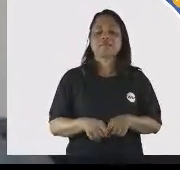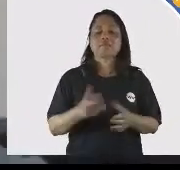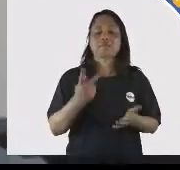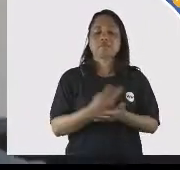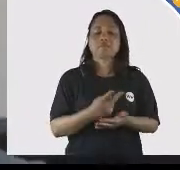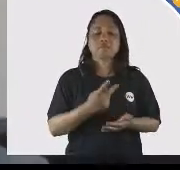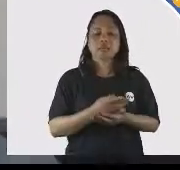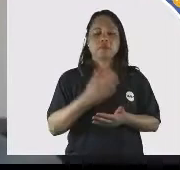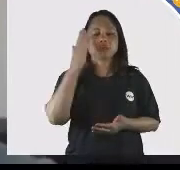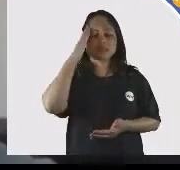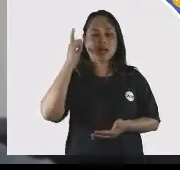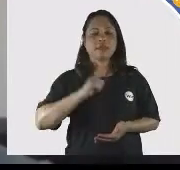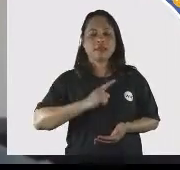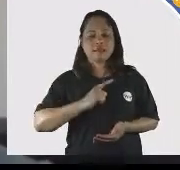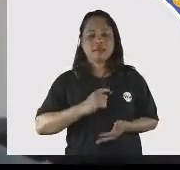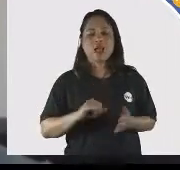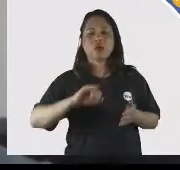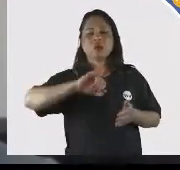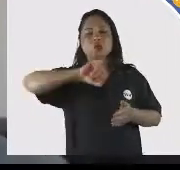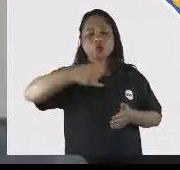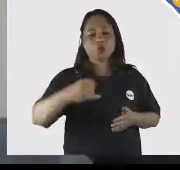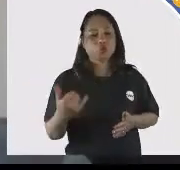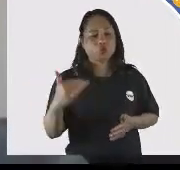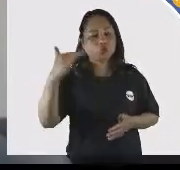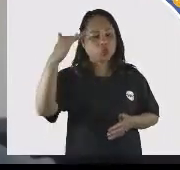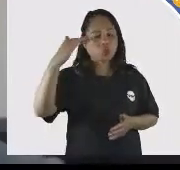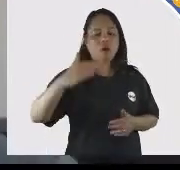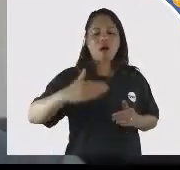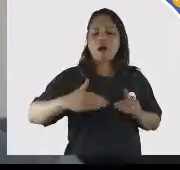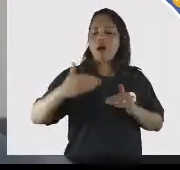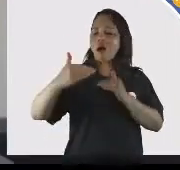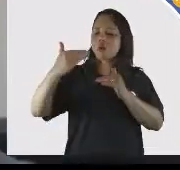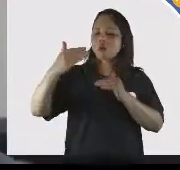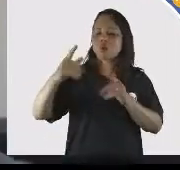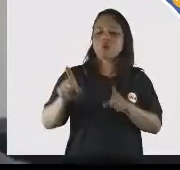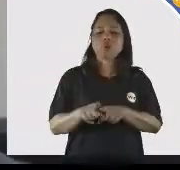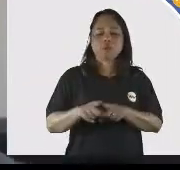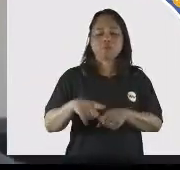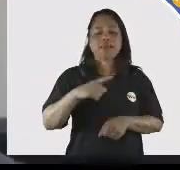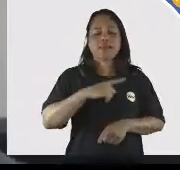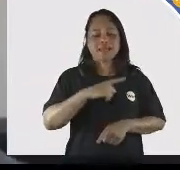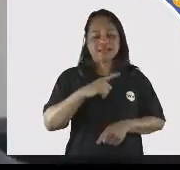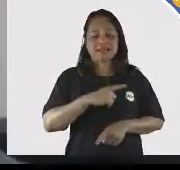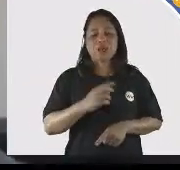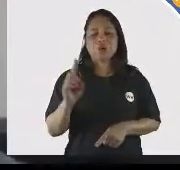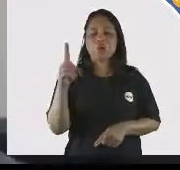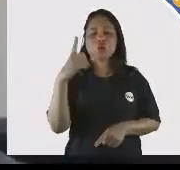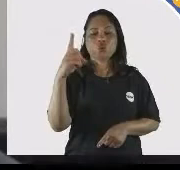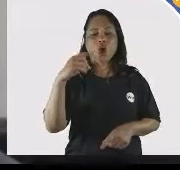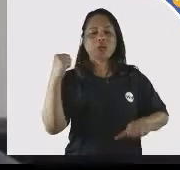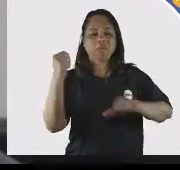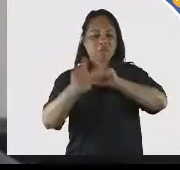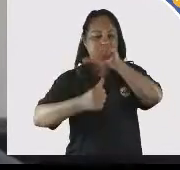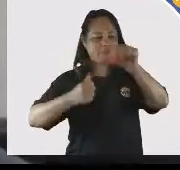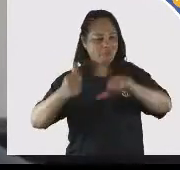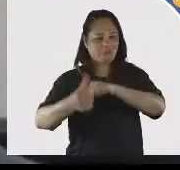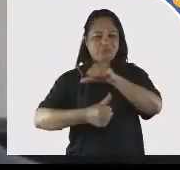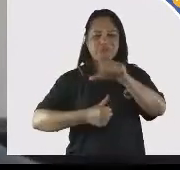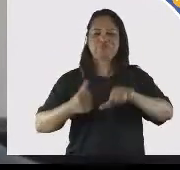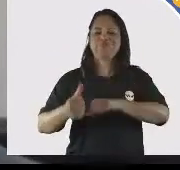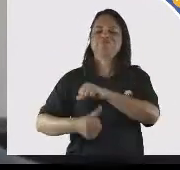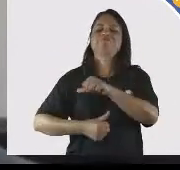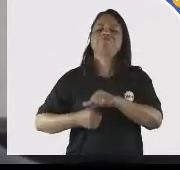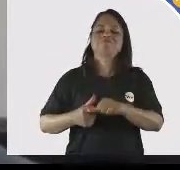alta taxa de juros a gente tem ainda uma volatilidade muito grande do dólar nós temos aí uma